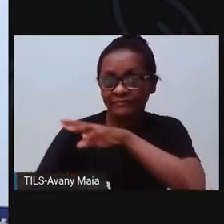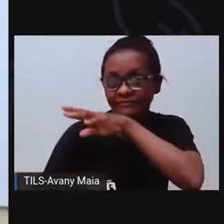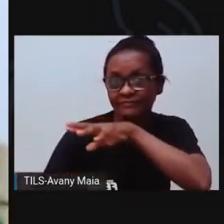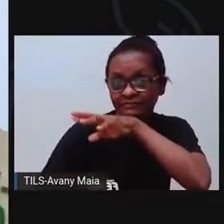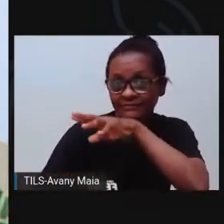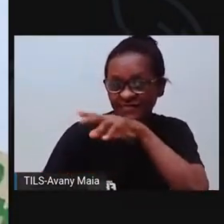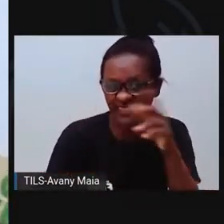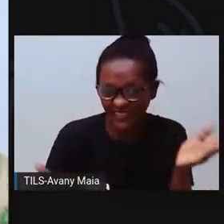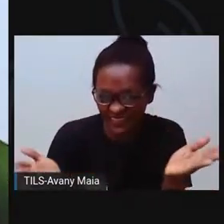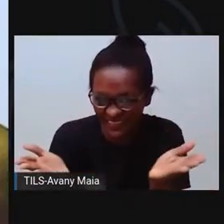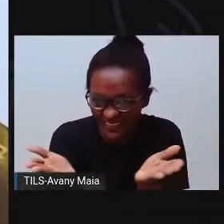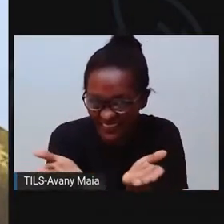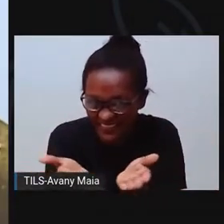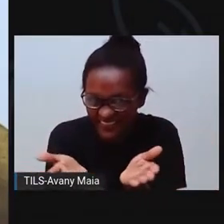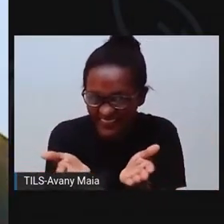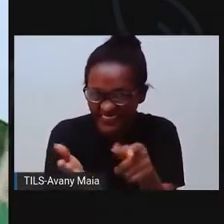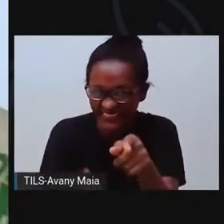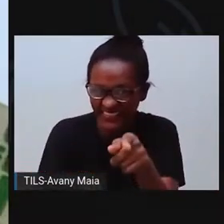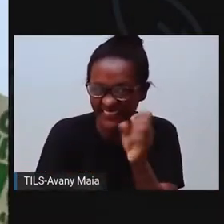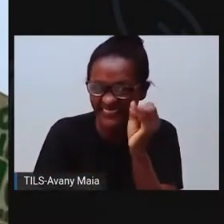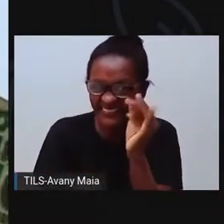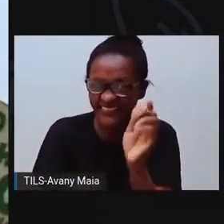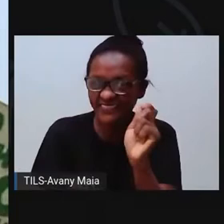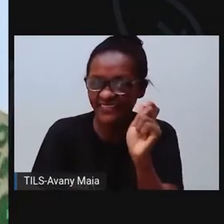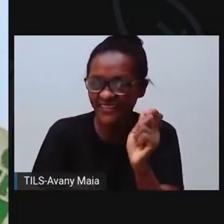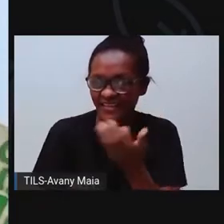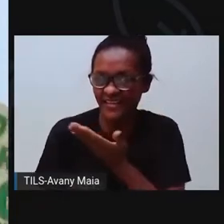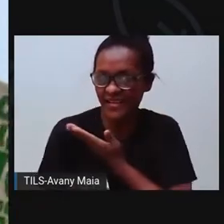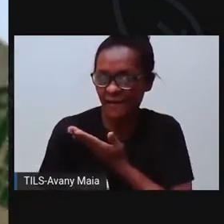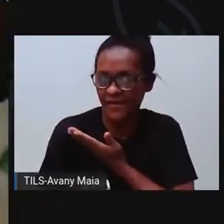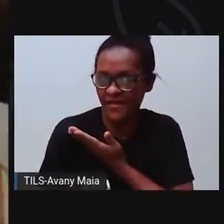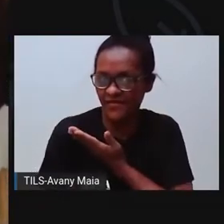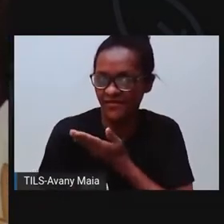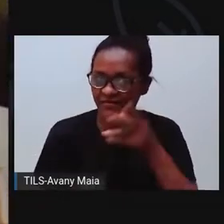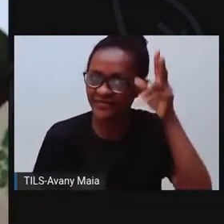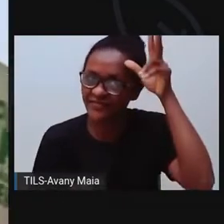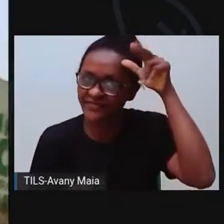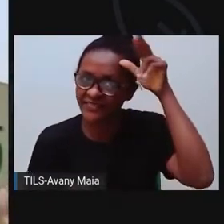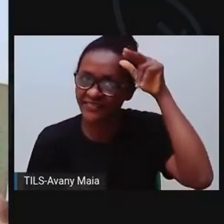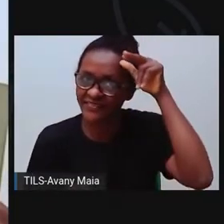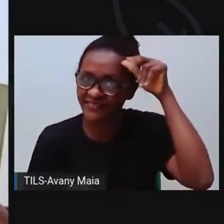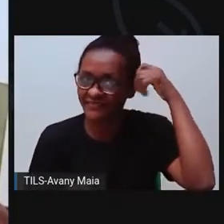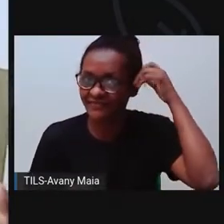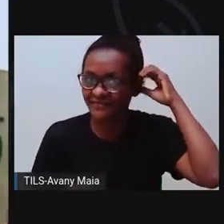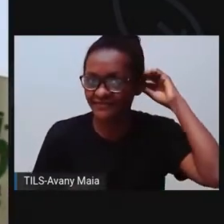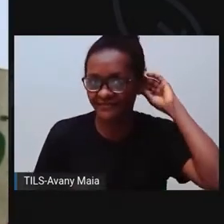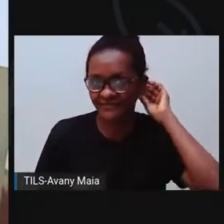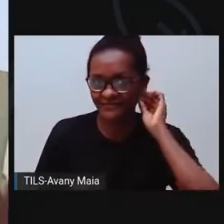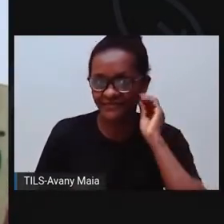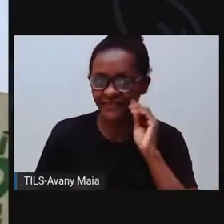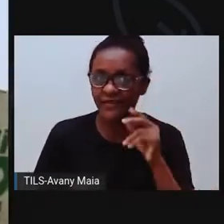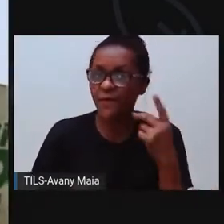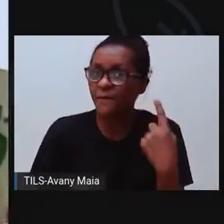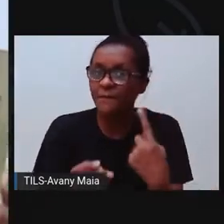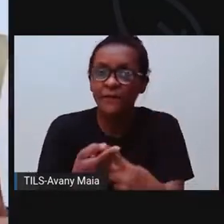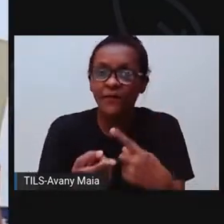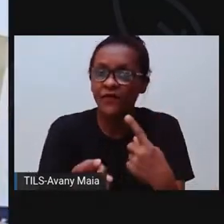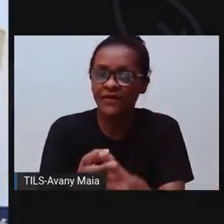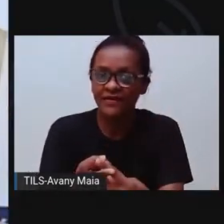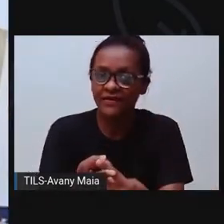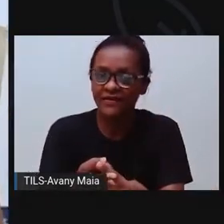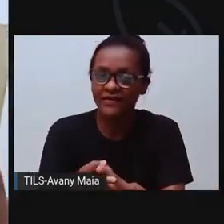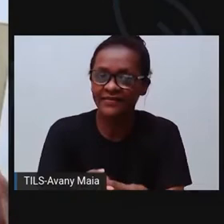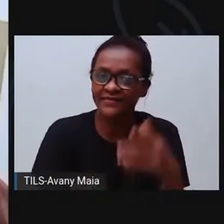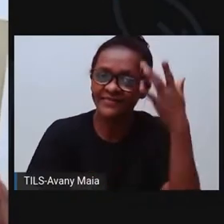Será que eles são amigos do coelhinho? O que é que vocês acham? Será que vai acontecer o que com esse coelhinho? Por que será, né, que